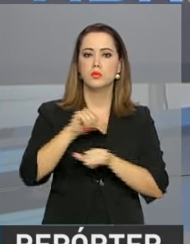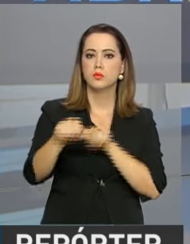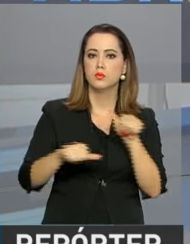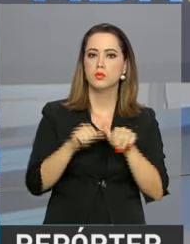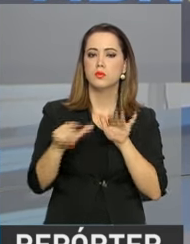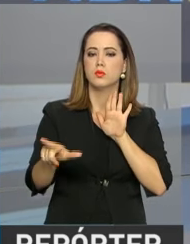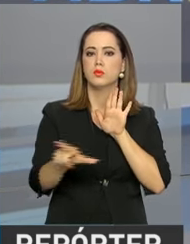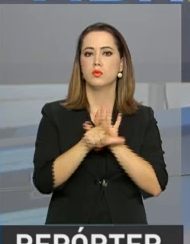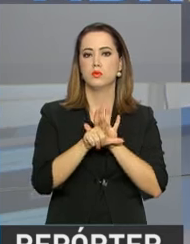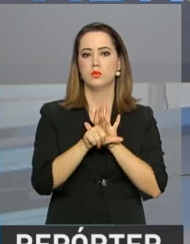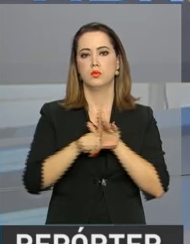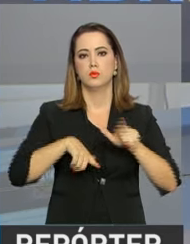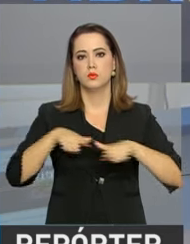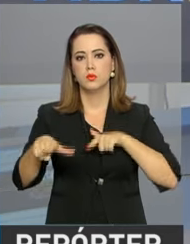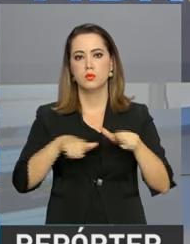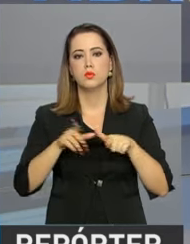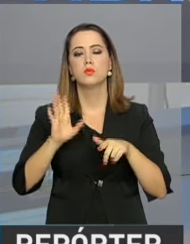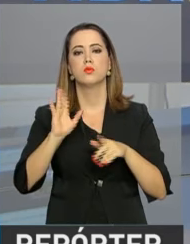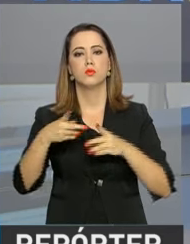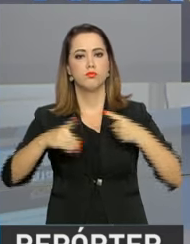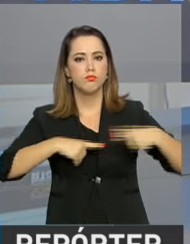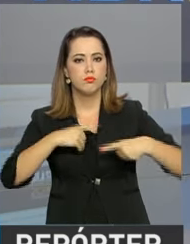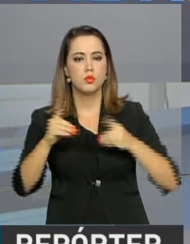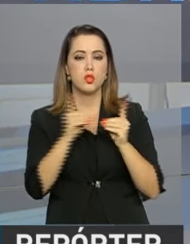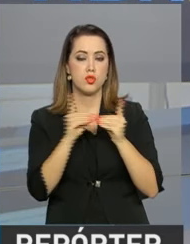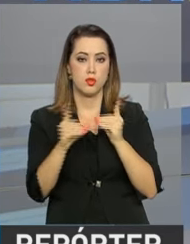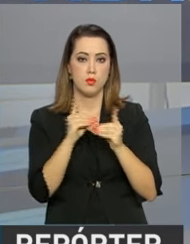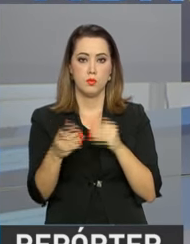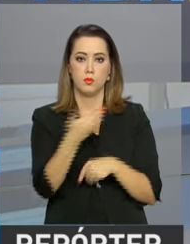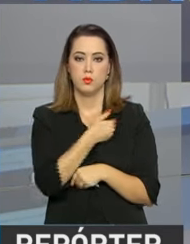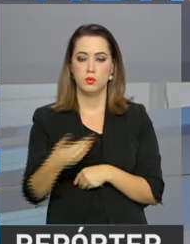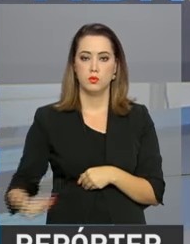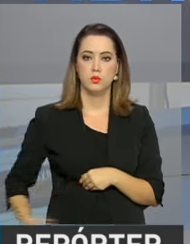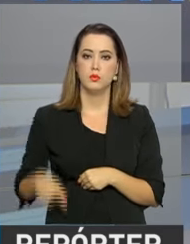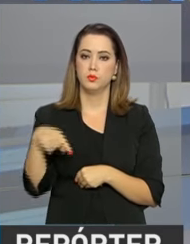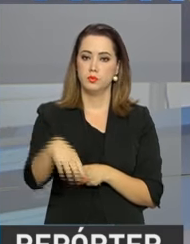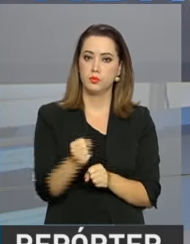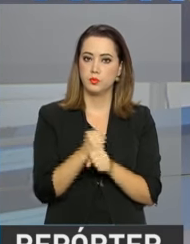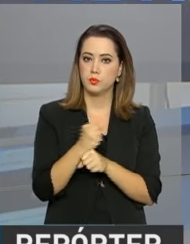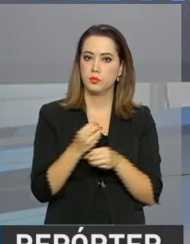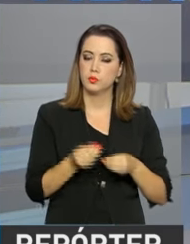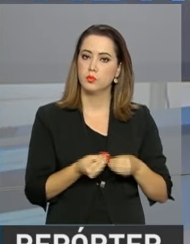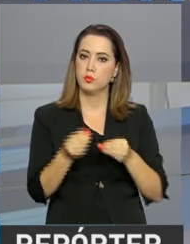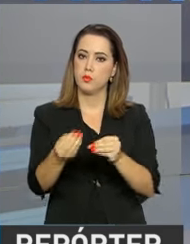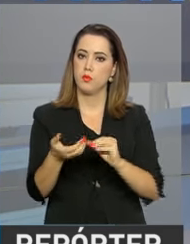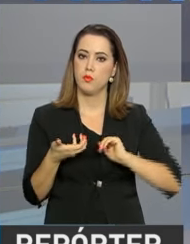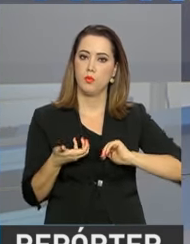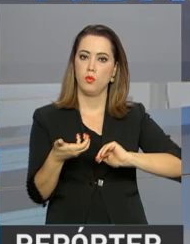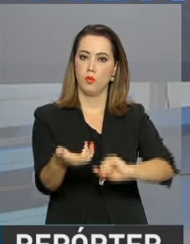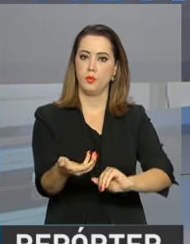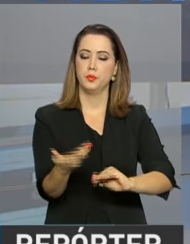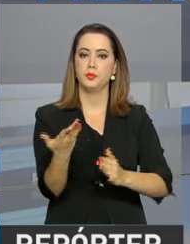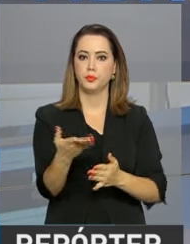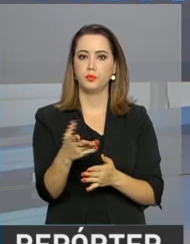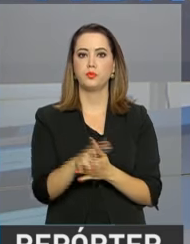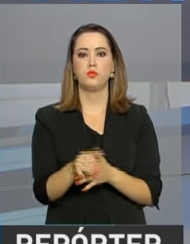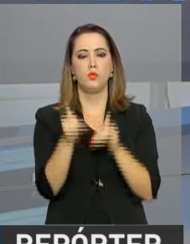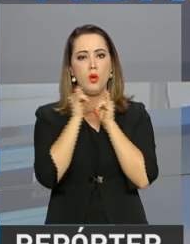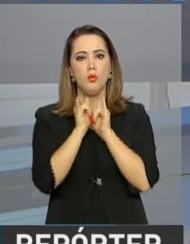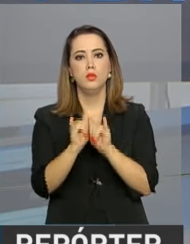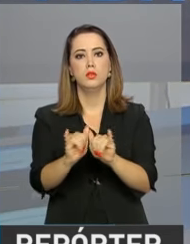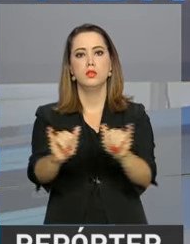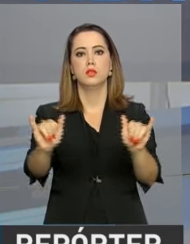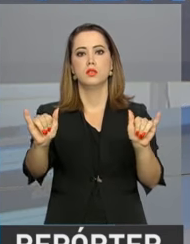trabalhistas está em discussão no governo e deve ser enviada ainda este ano ao congresso nacional em pronunciamento